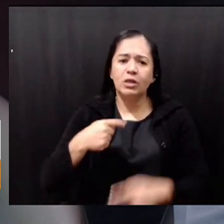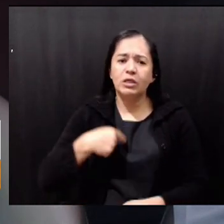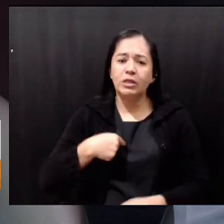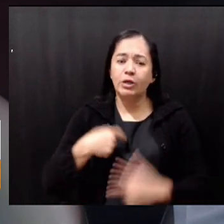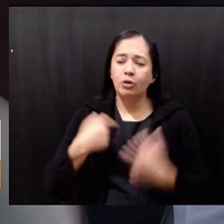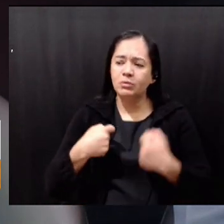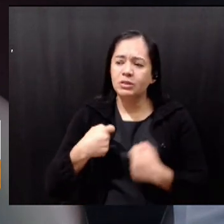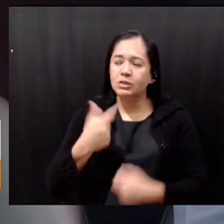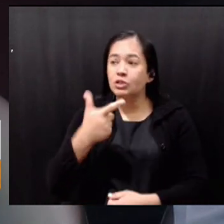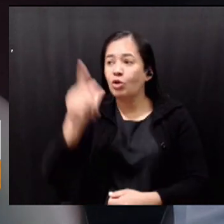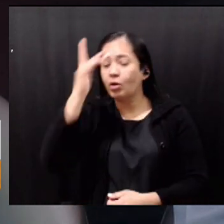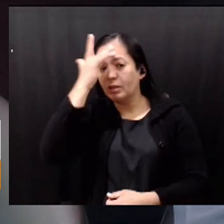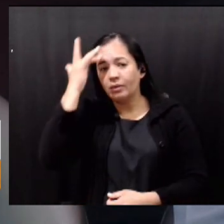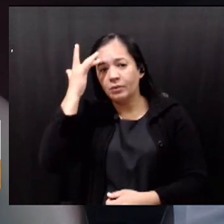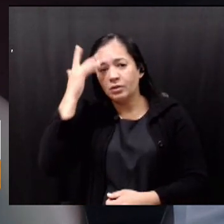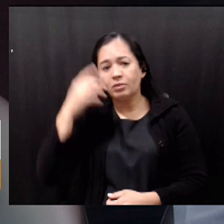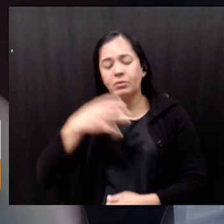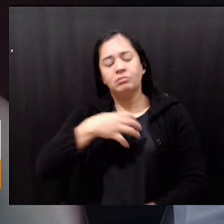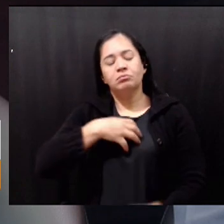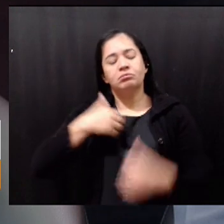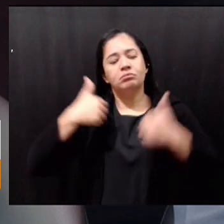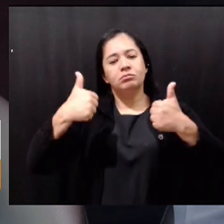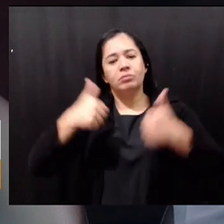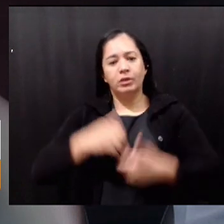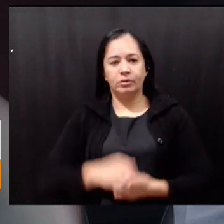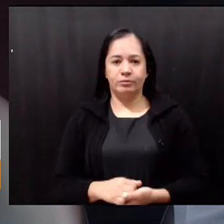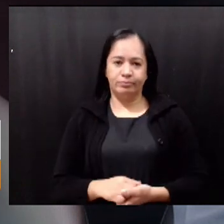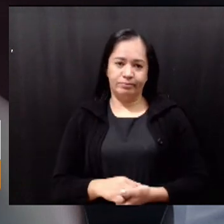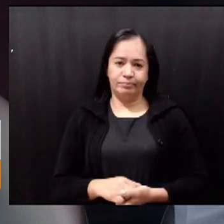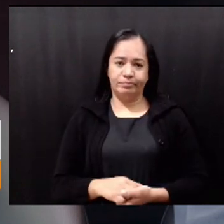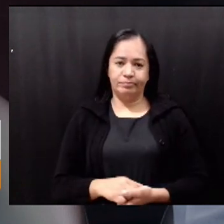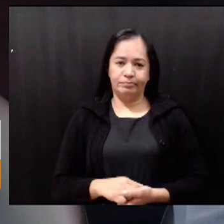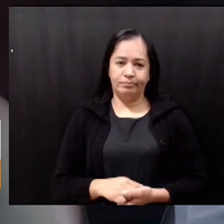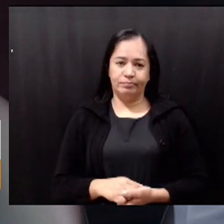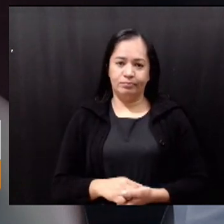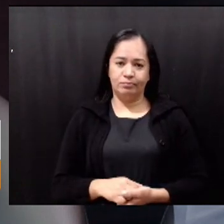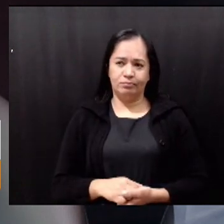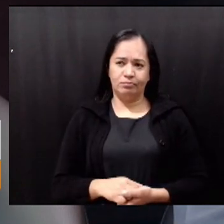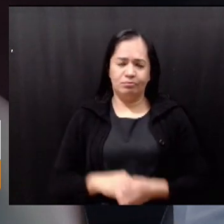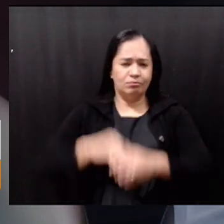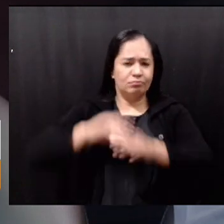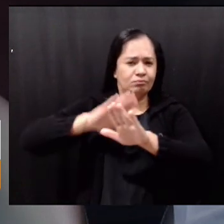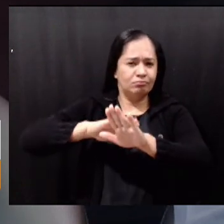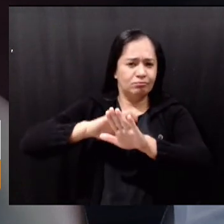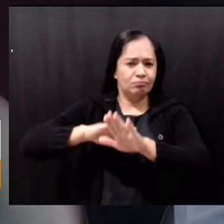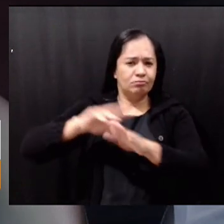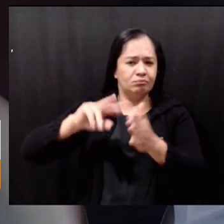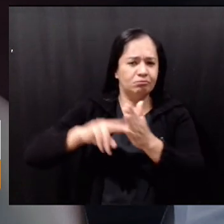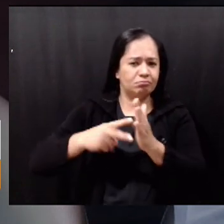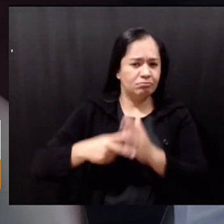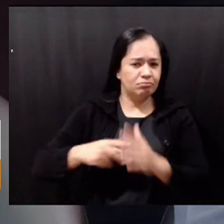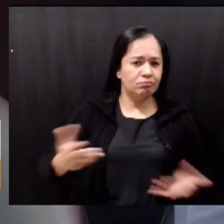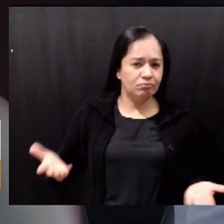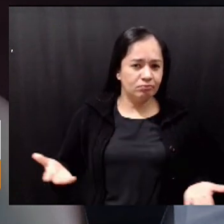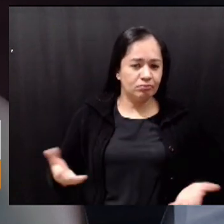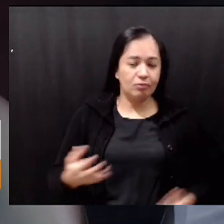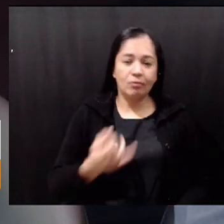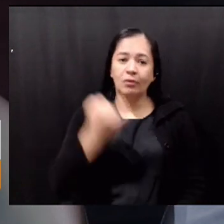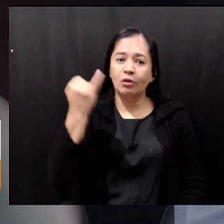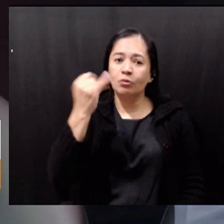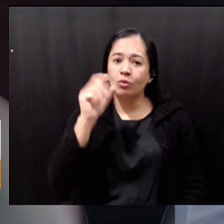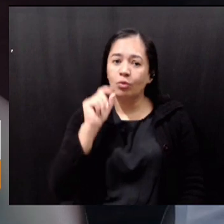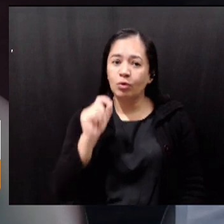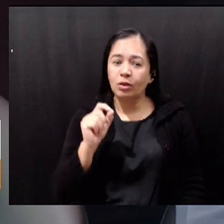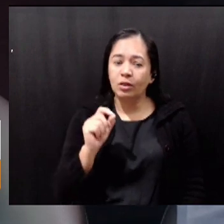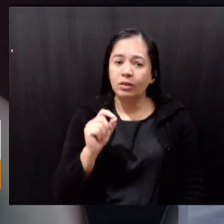sujeito para me sentir inteiro? Faz sentido? Super. Acho que é importante considerar isso,